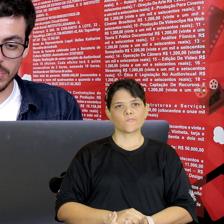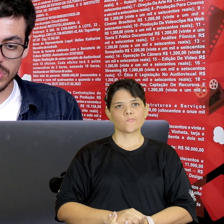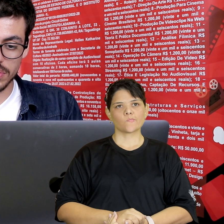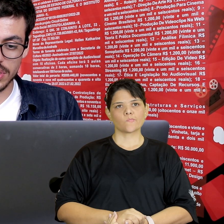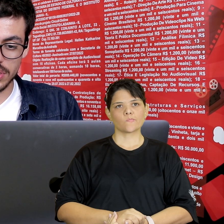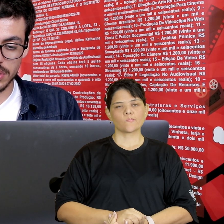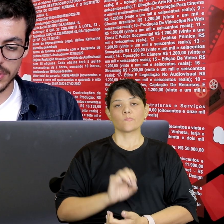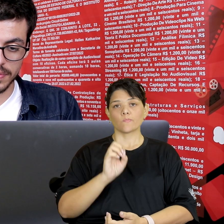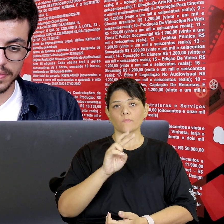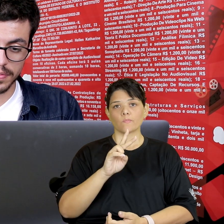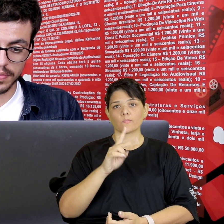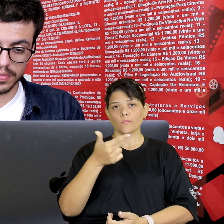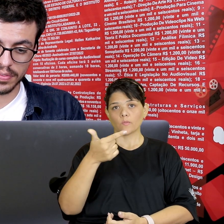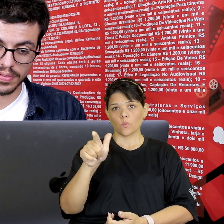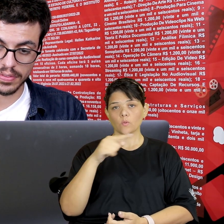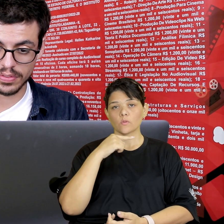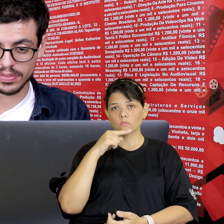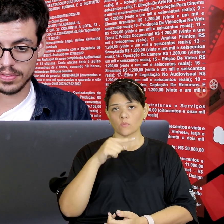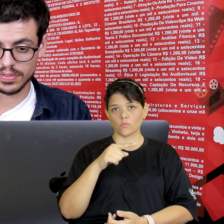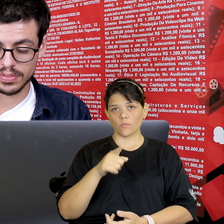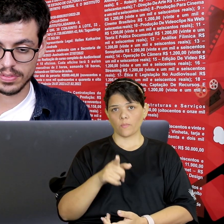Mais alguma dúvida, time?